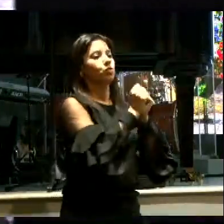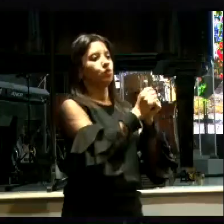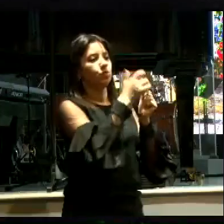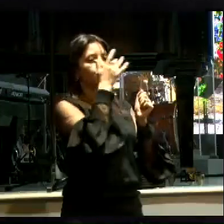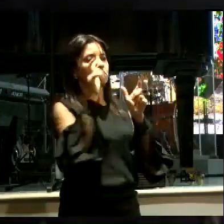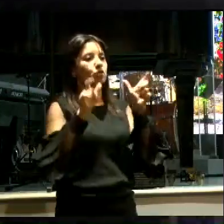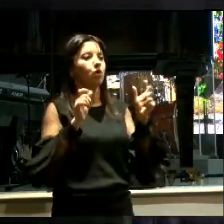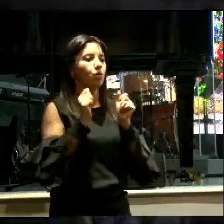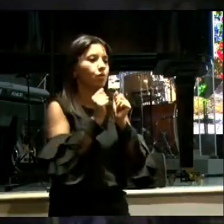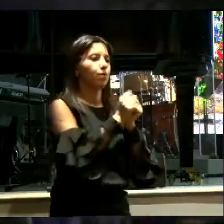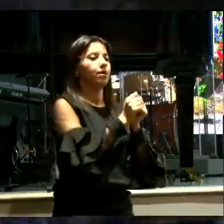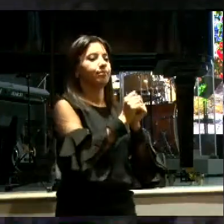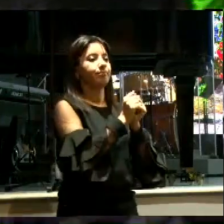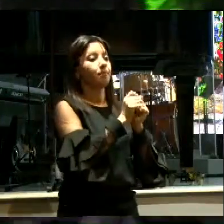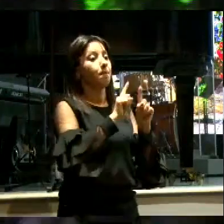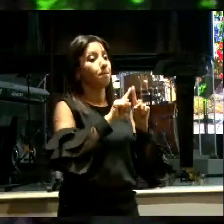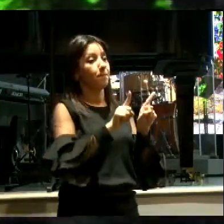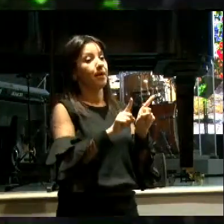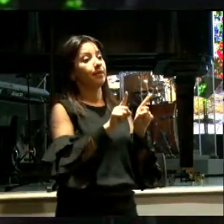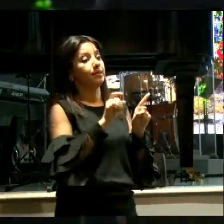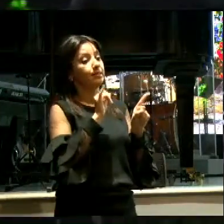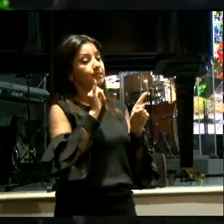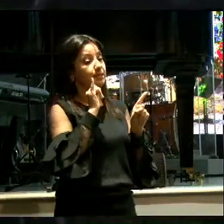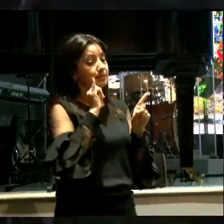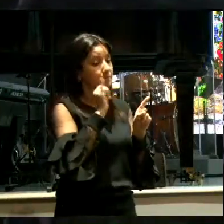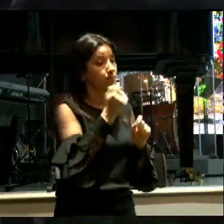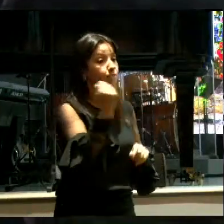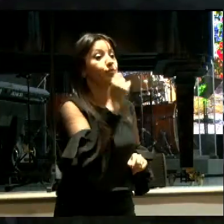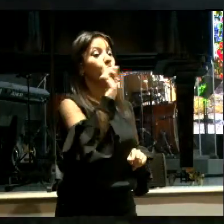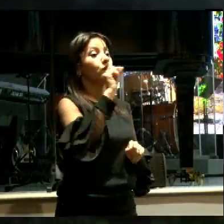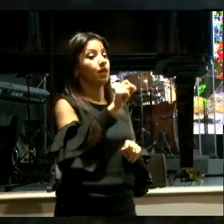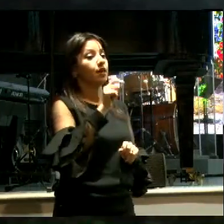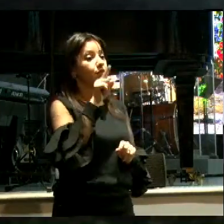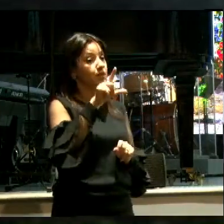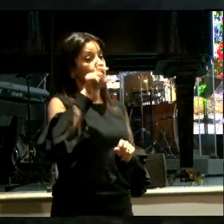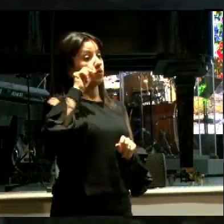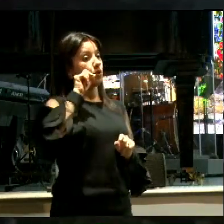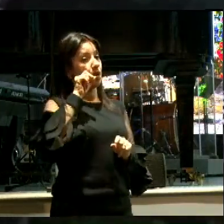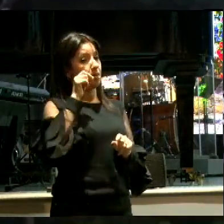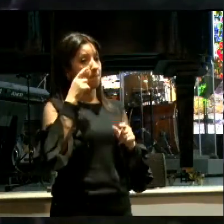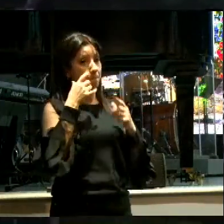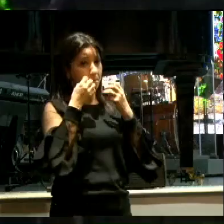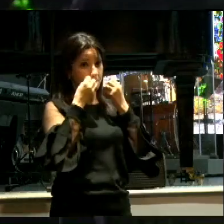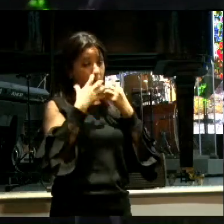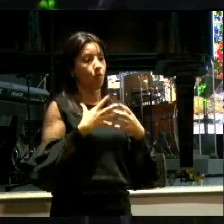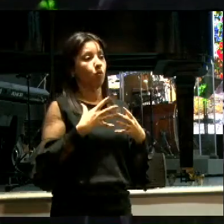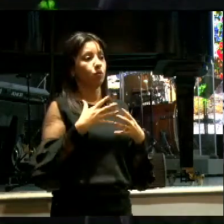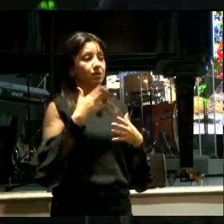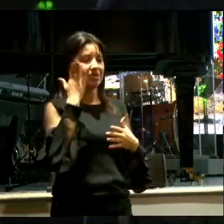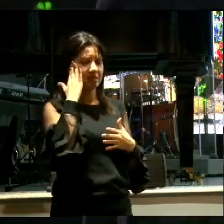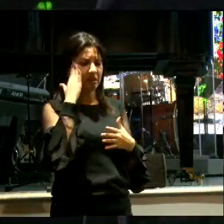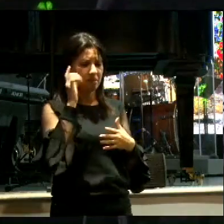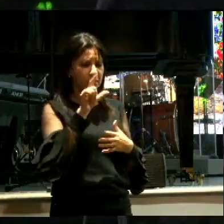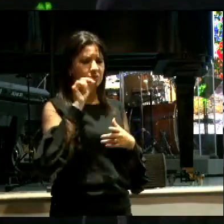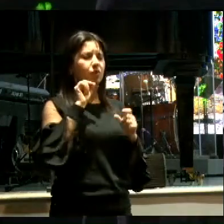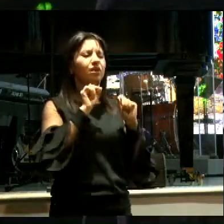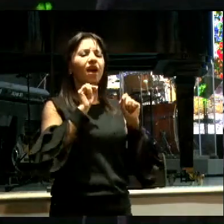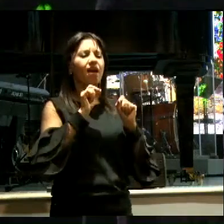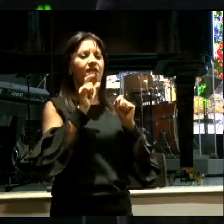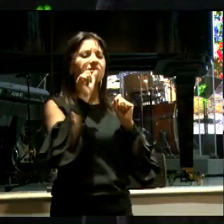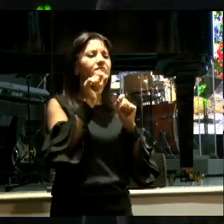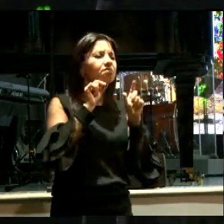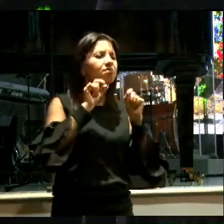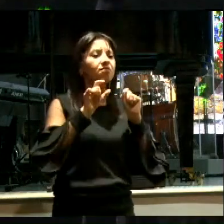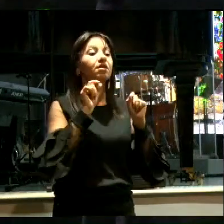infelizmente o dono do navio não prestou atenção para quem vendeu um bilhete, vendeu um bilhete para um